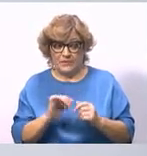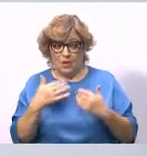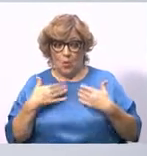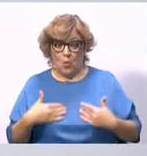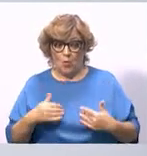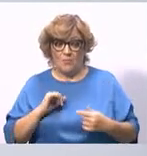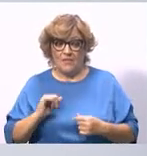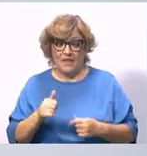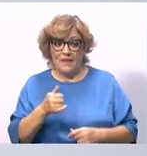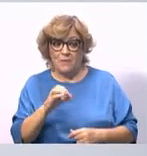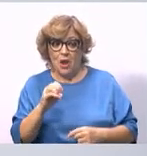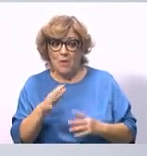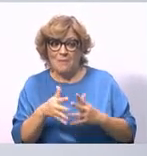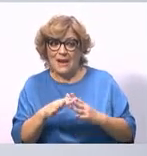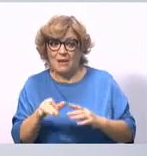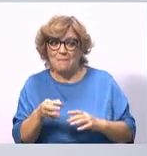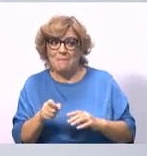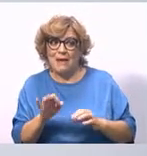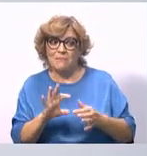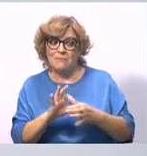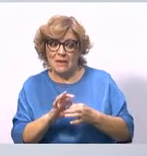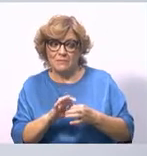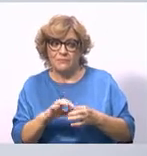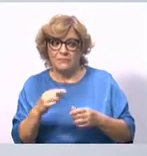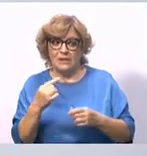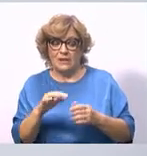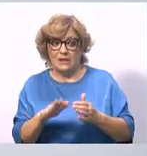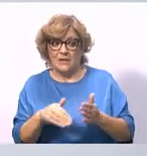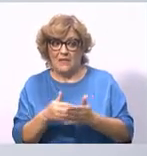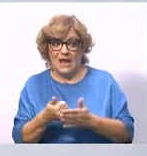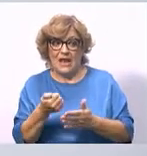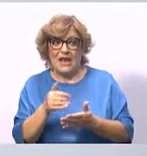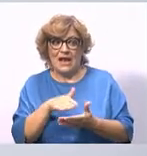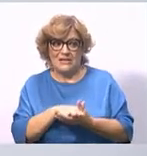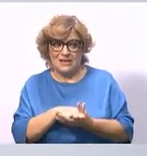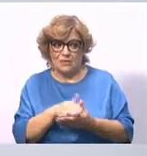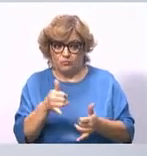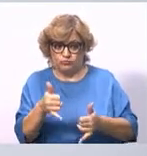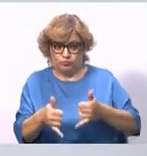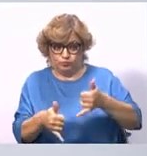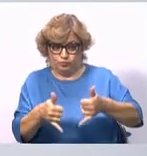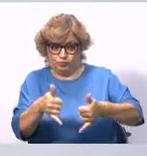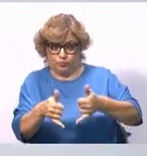anatomia, da biomecânica do pé, sendo catapultada por um calçado, seja o tacão alto, como